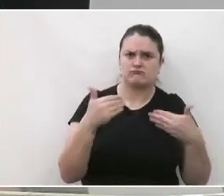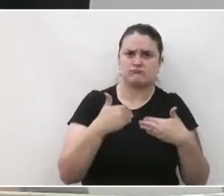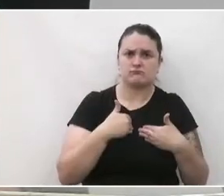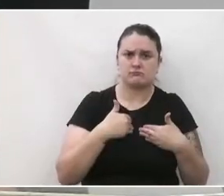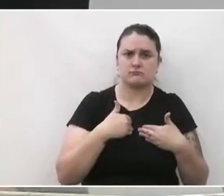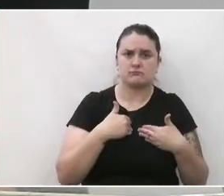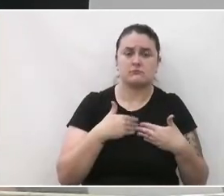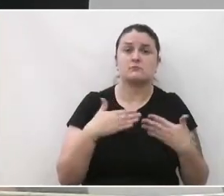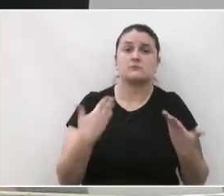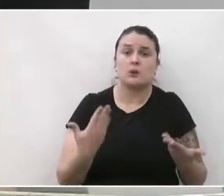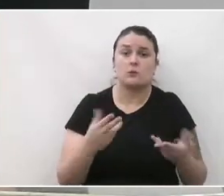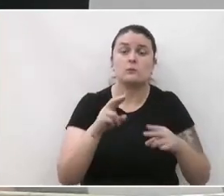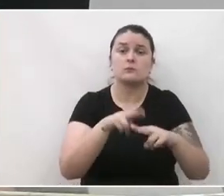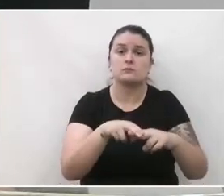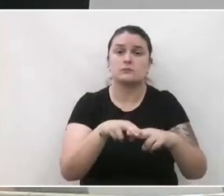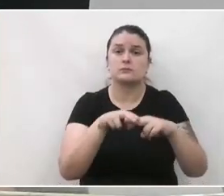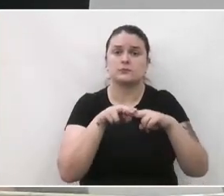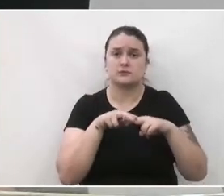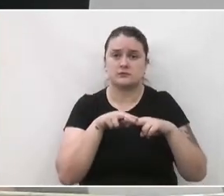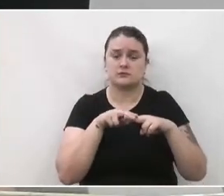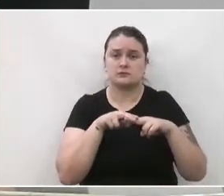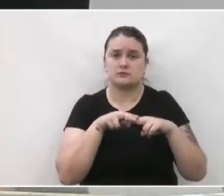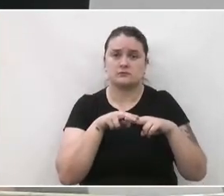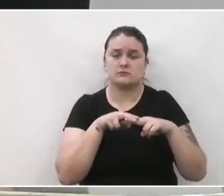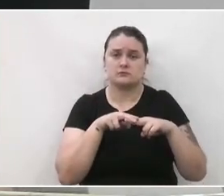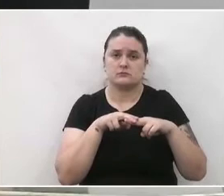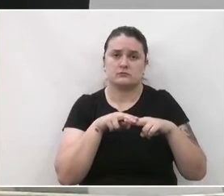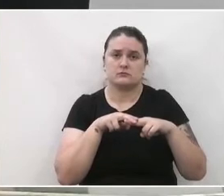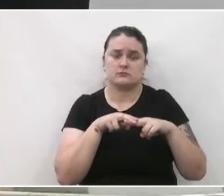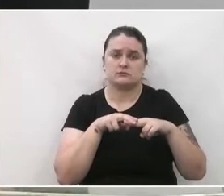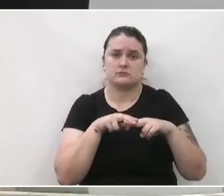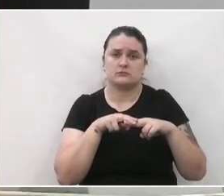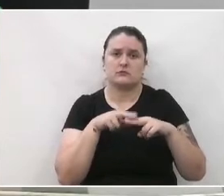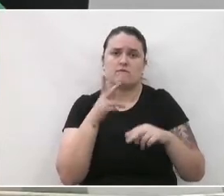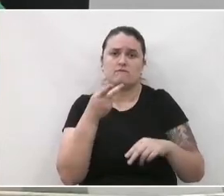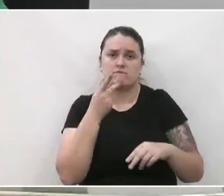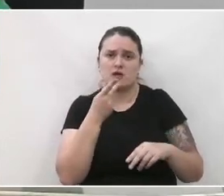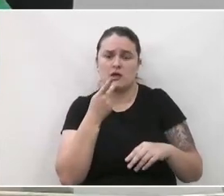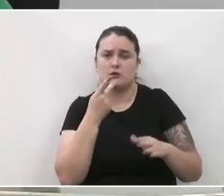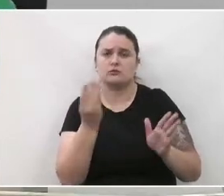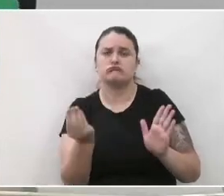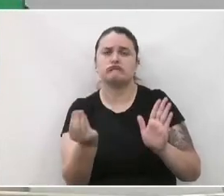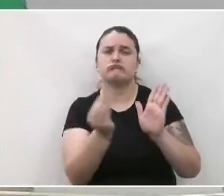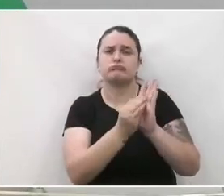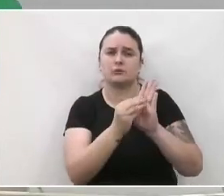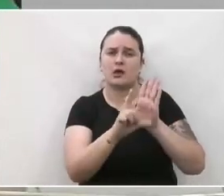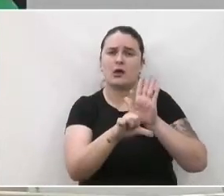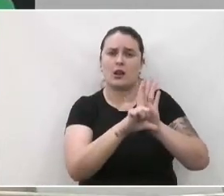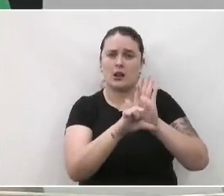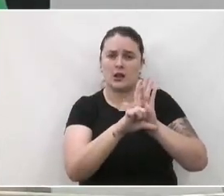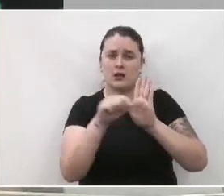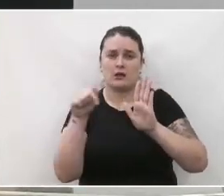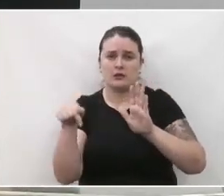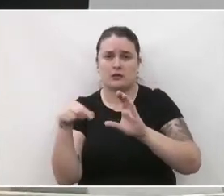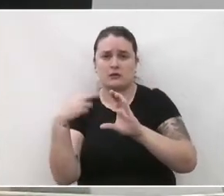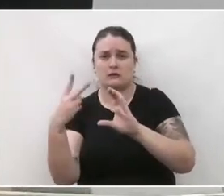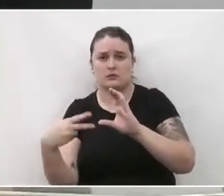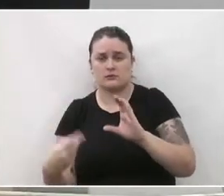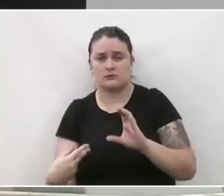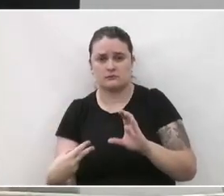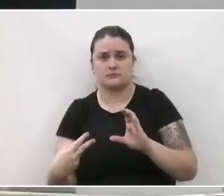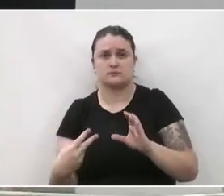Então, por isso, da questão de colocar essa lei na Câmara, tive